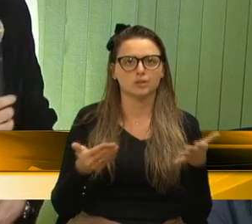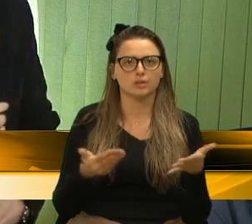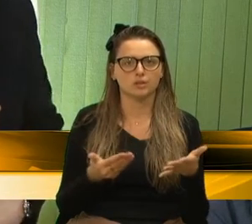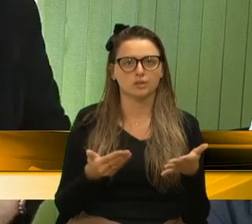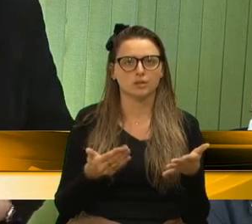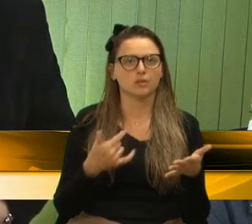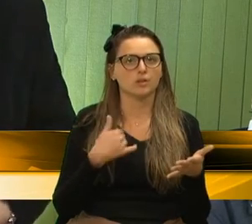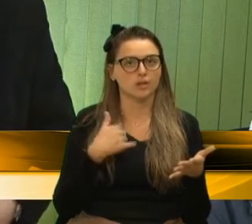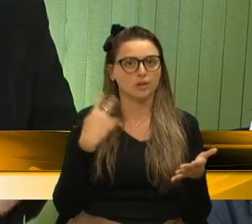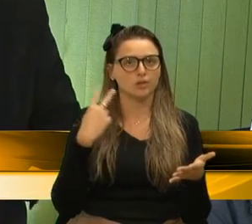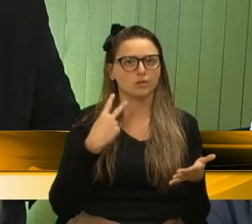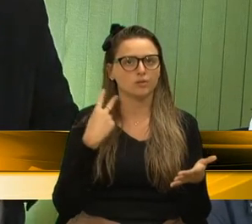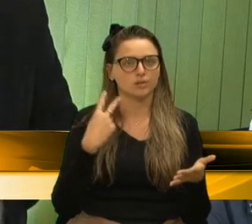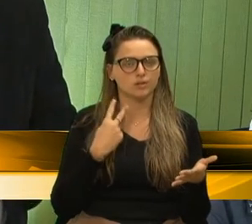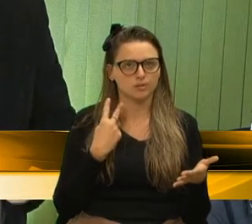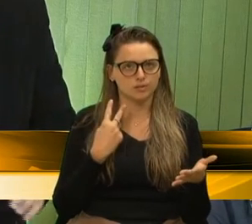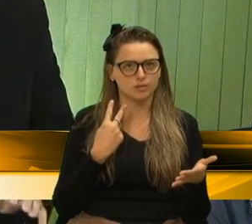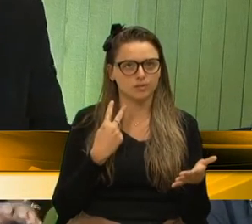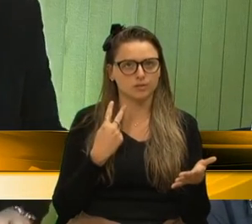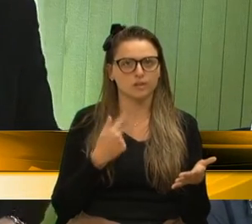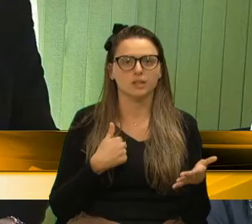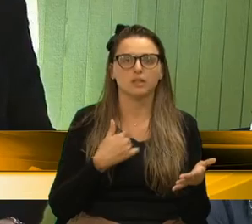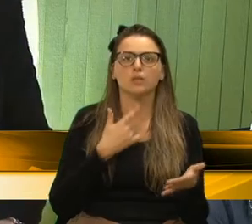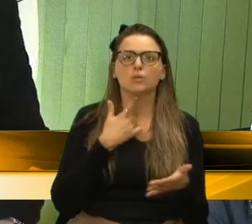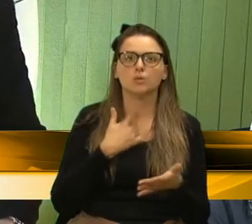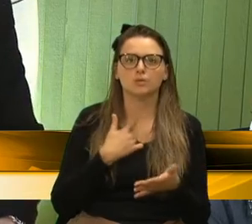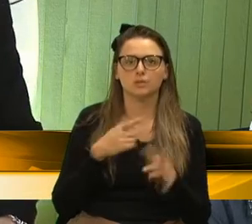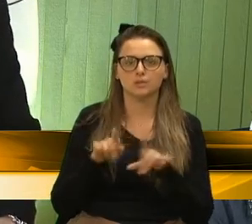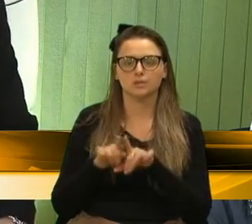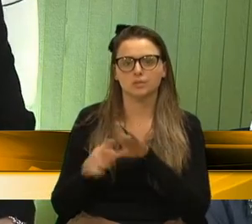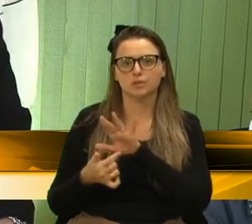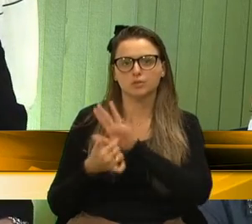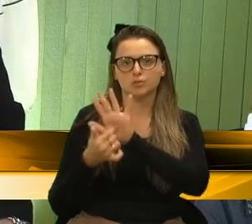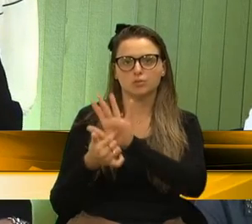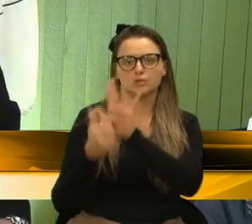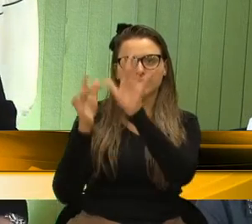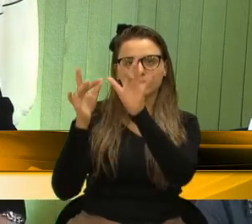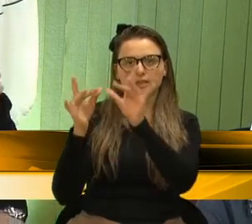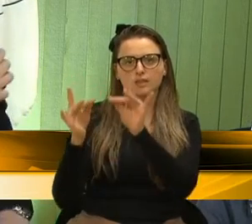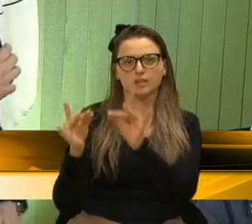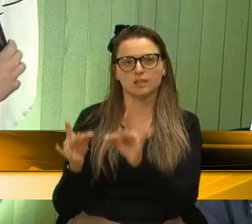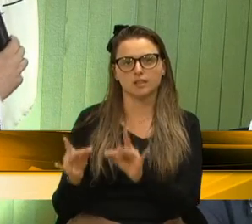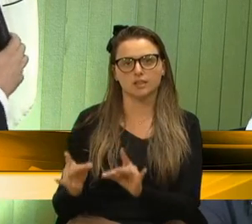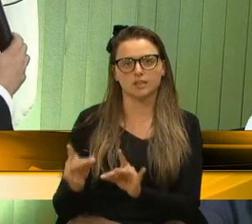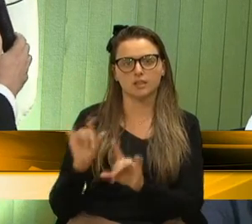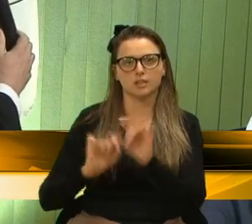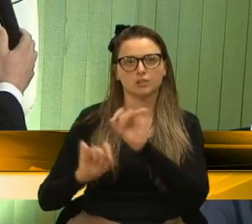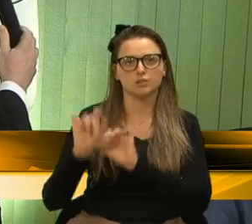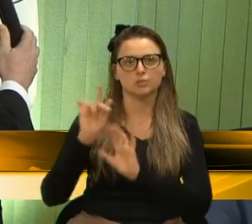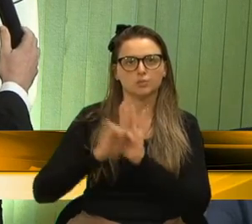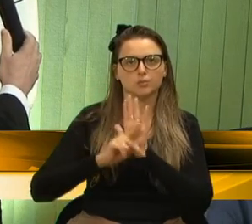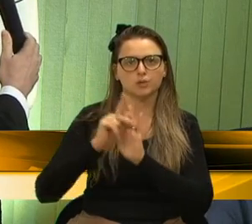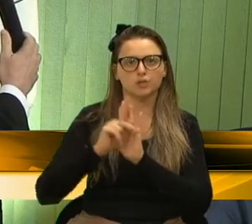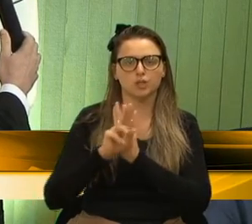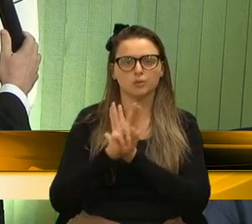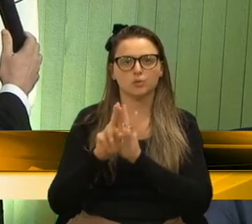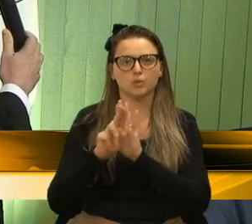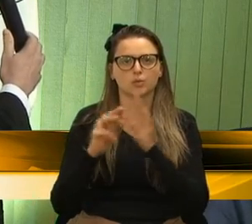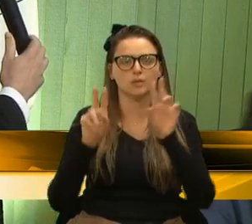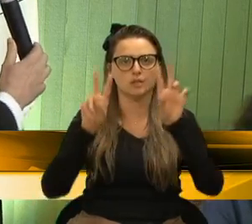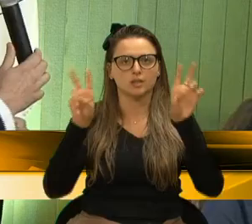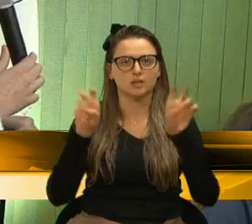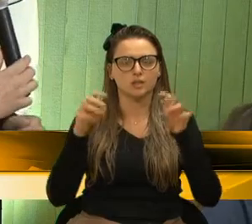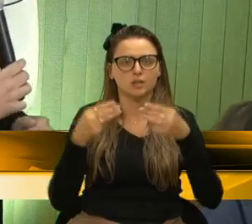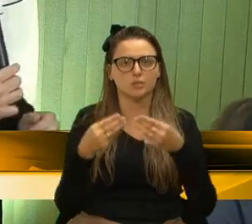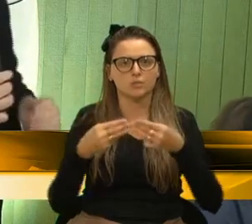enquanto vereador. E gostaria de apresentar um pouco mais sobre o projeto intitulado Museu Aberto de Arte